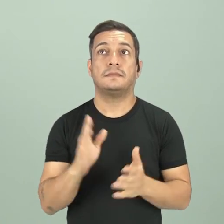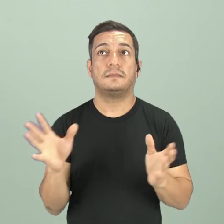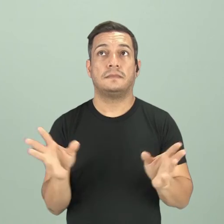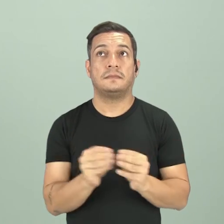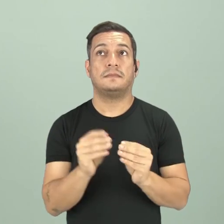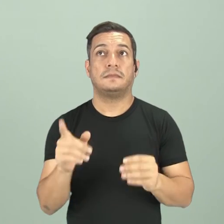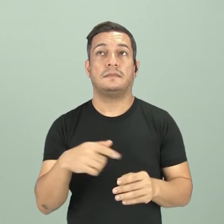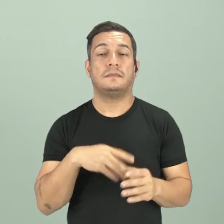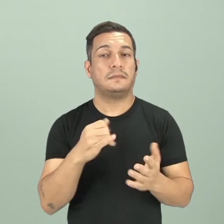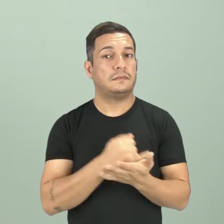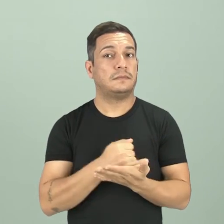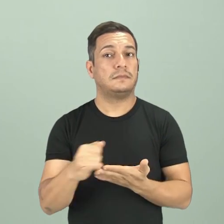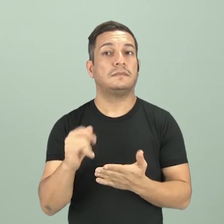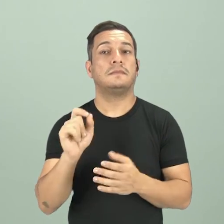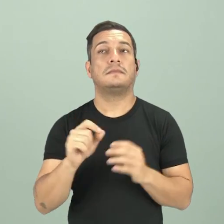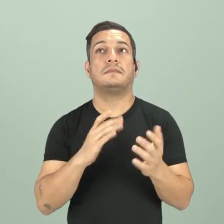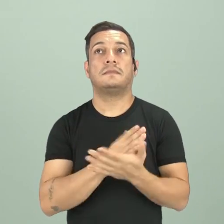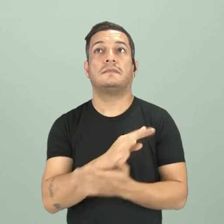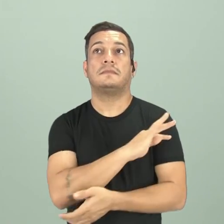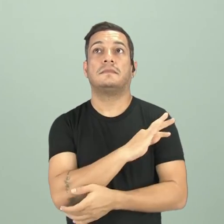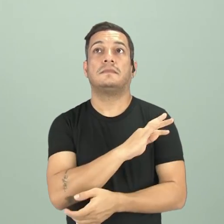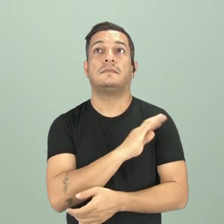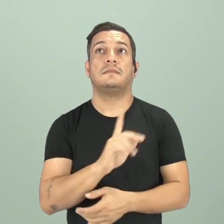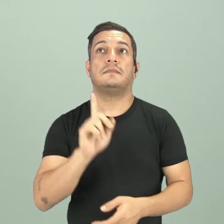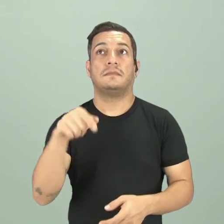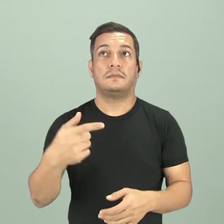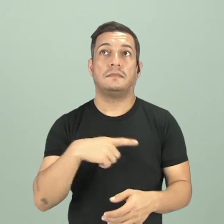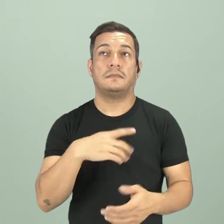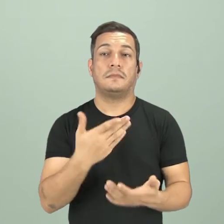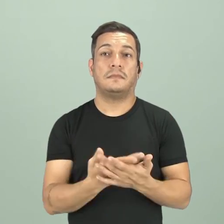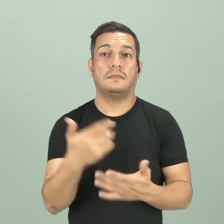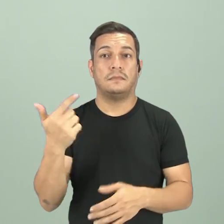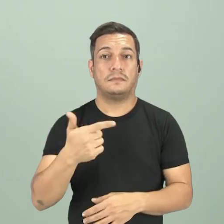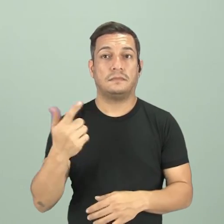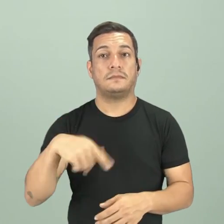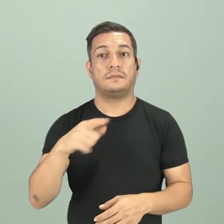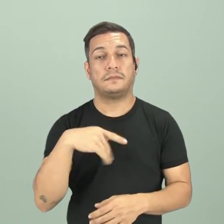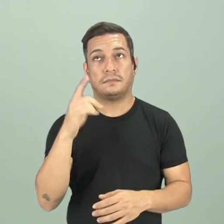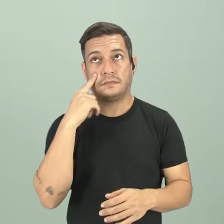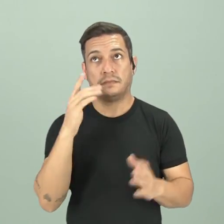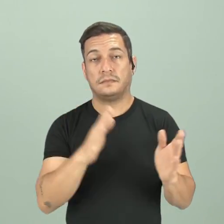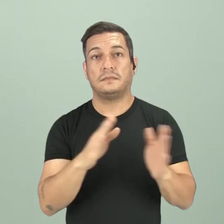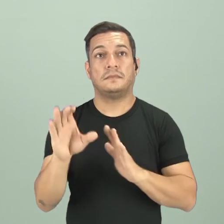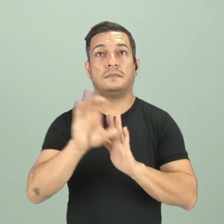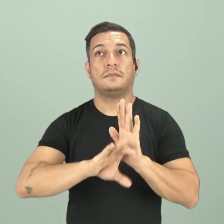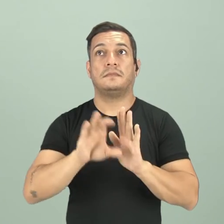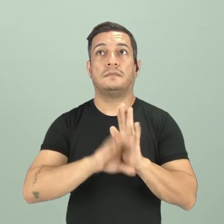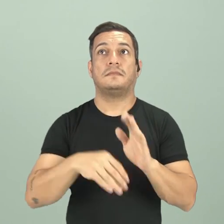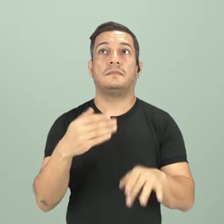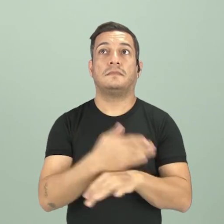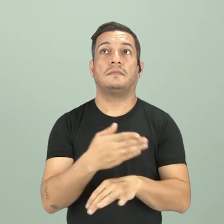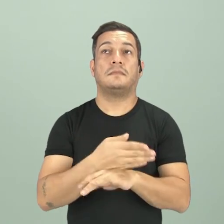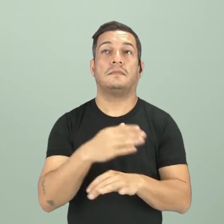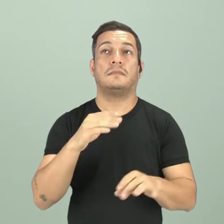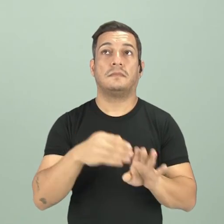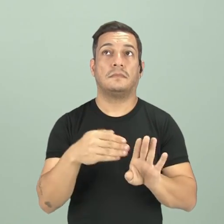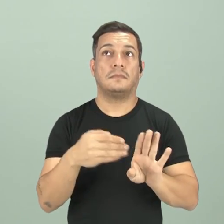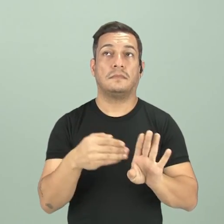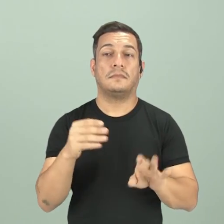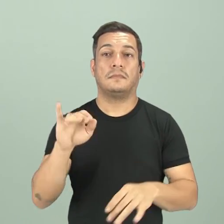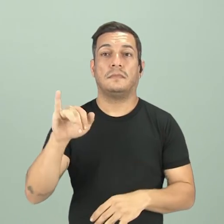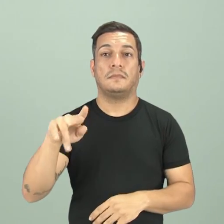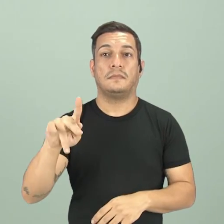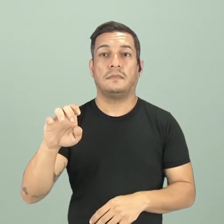tá? É só uma introdução em algumas técnicas. Daqui a pouco tem aula 2, vocês podem acompanhar. Esse conteúdo está lá no site do INEP, na cartilha